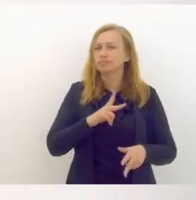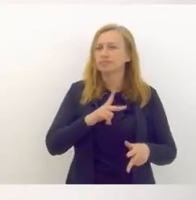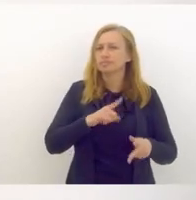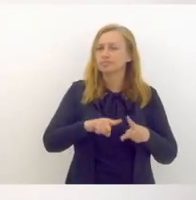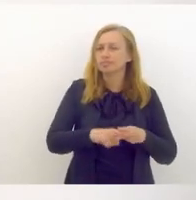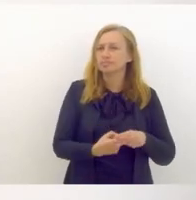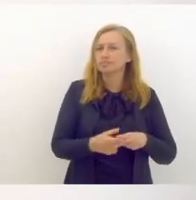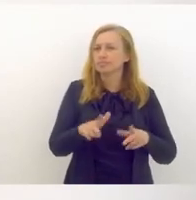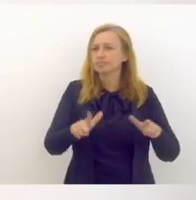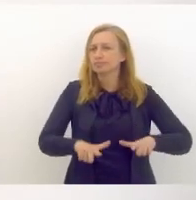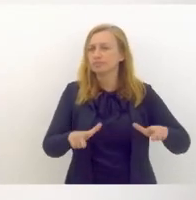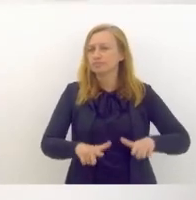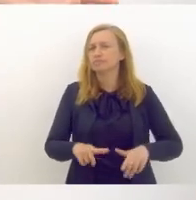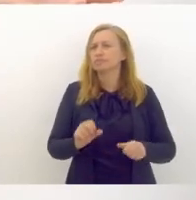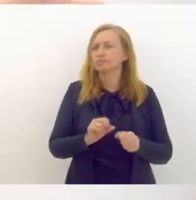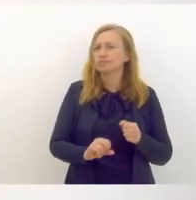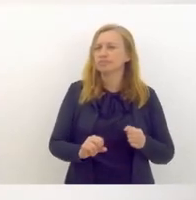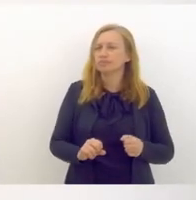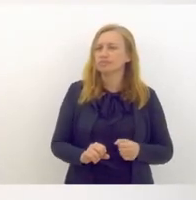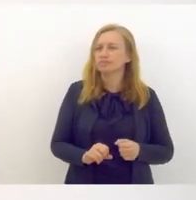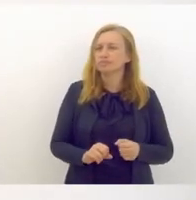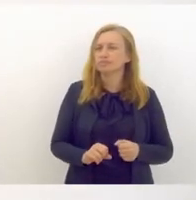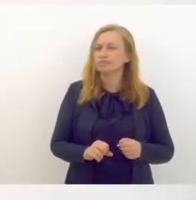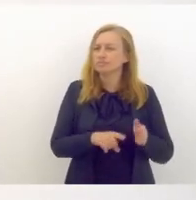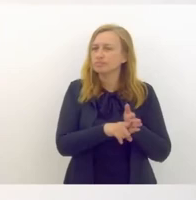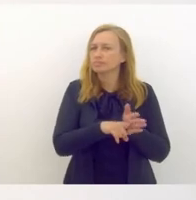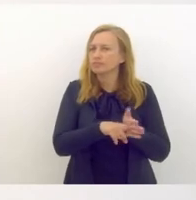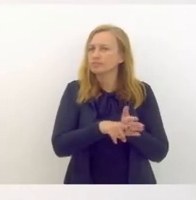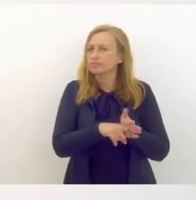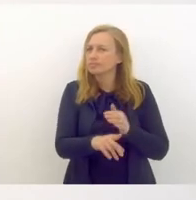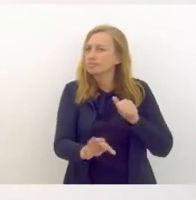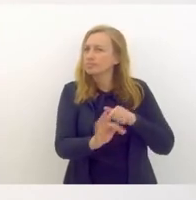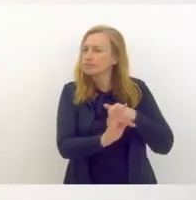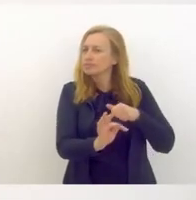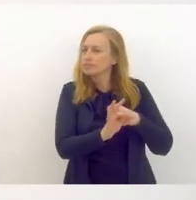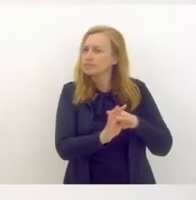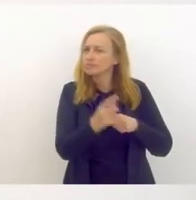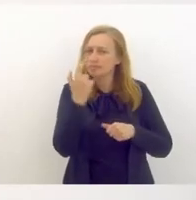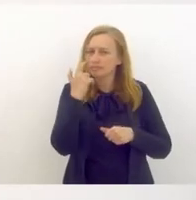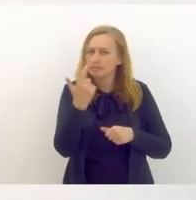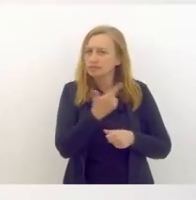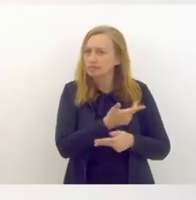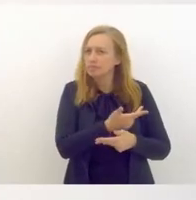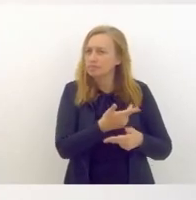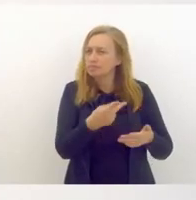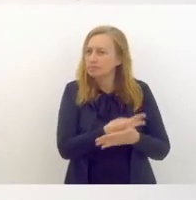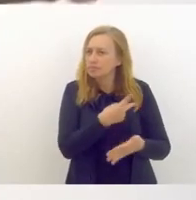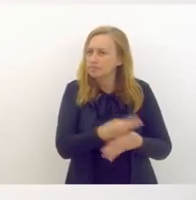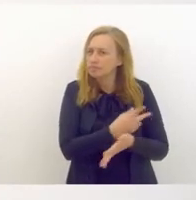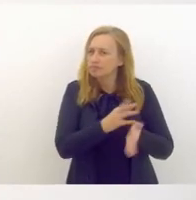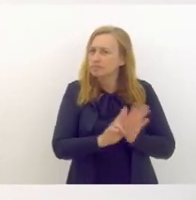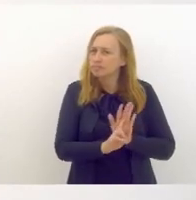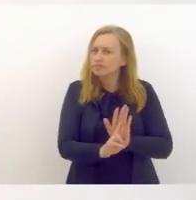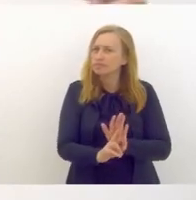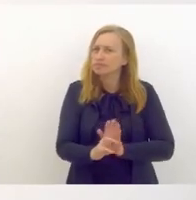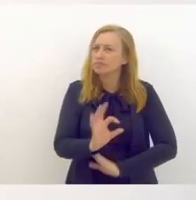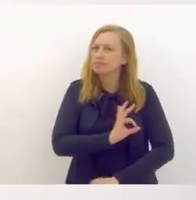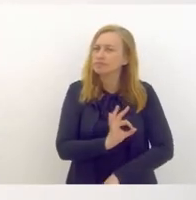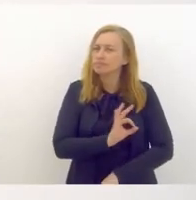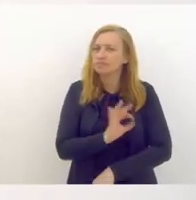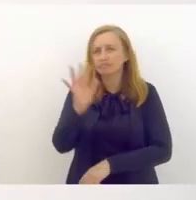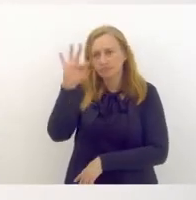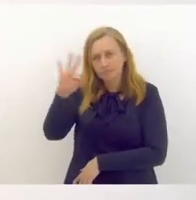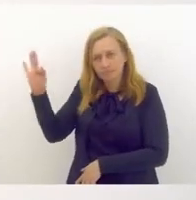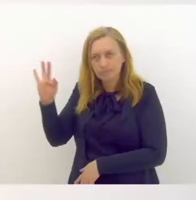espaço, onde nós fizemos levantamentos técnicos, apontamos algumas irregularidades e representamos a Polícia Federal,